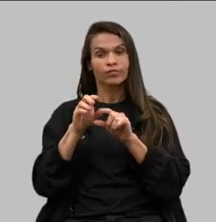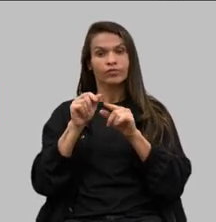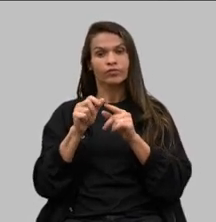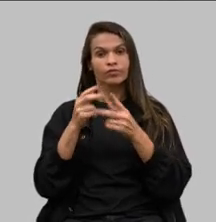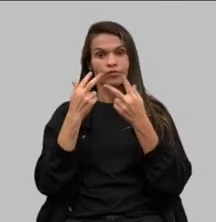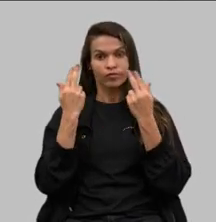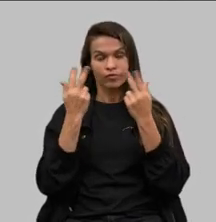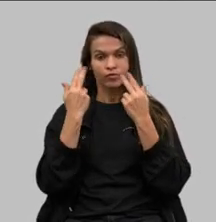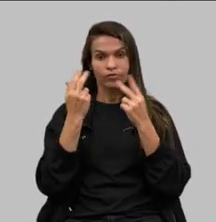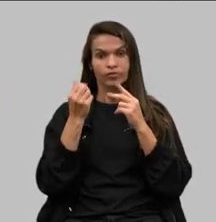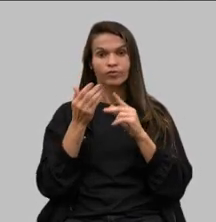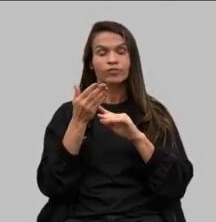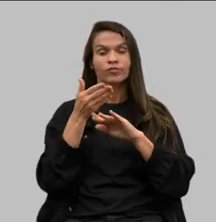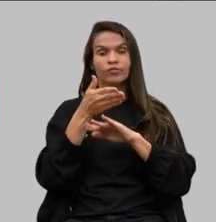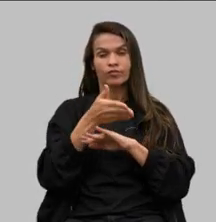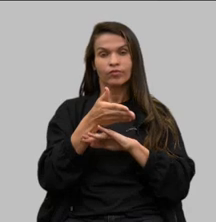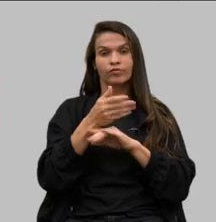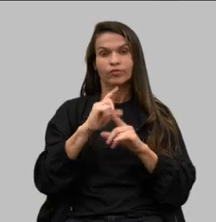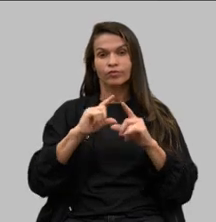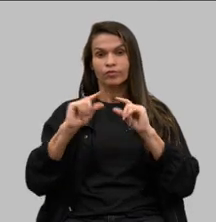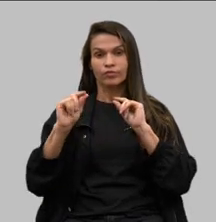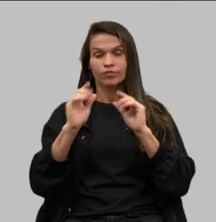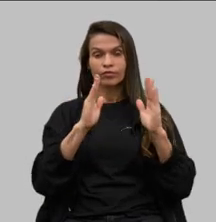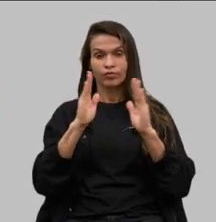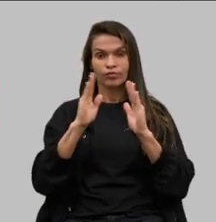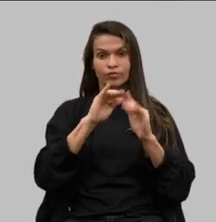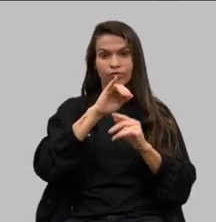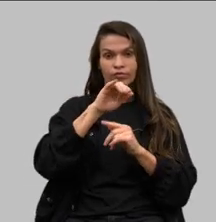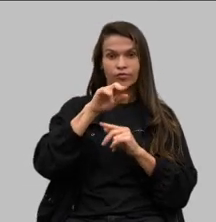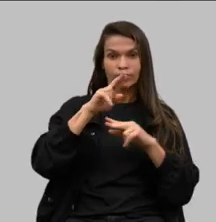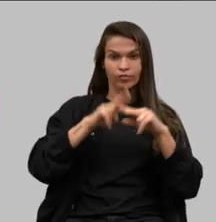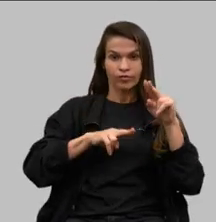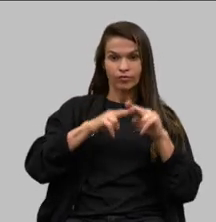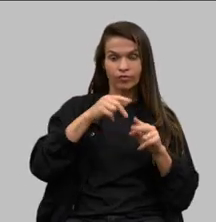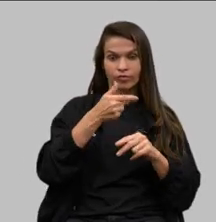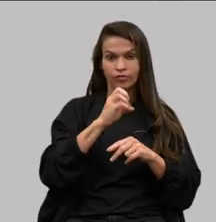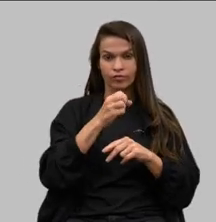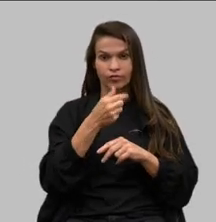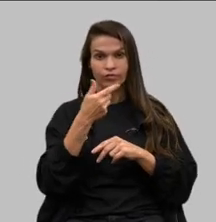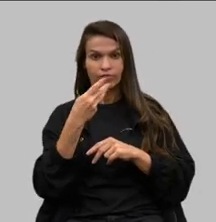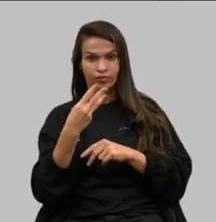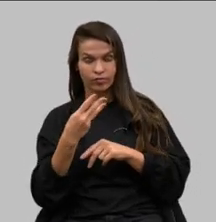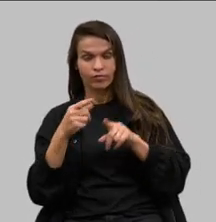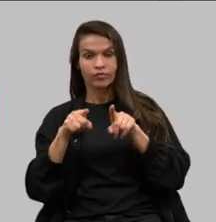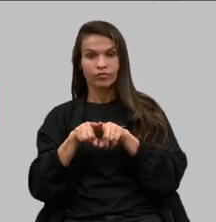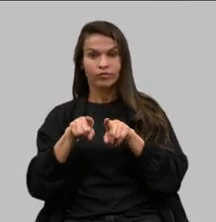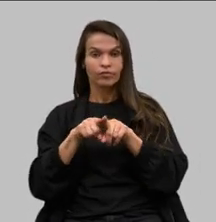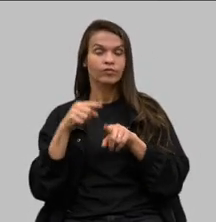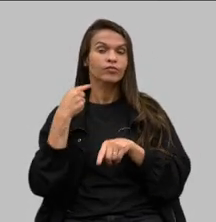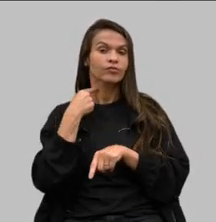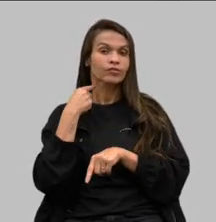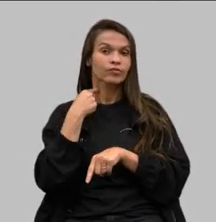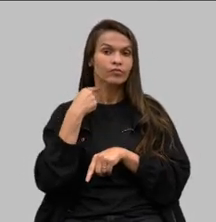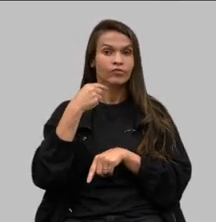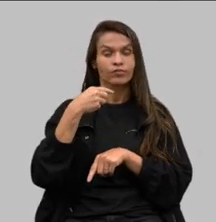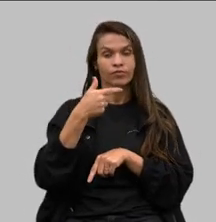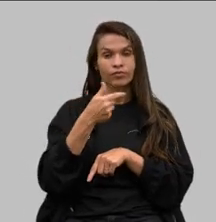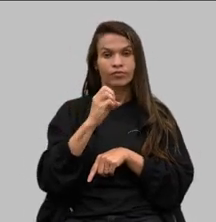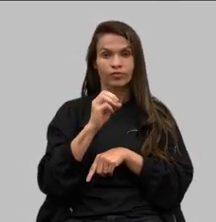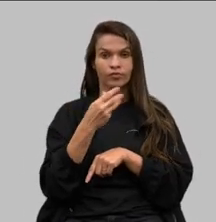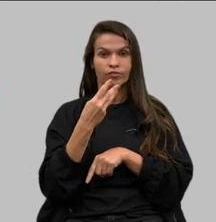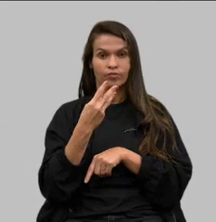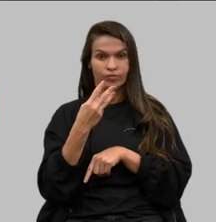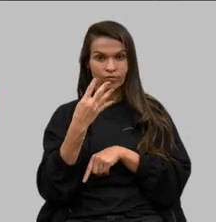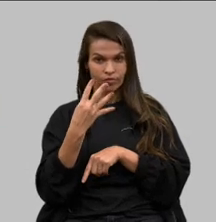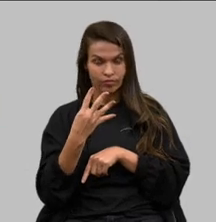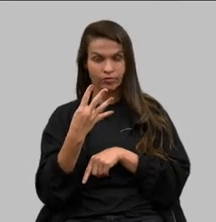saída no período de junho de 2023 a maio de 2024 e é importante destacar né que a gente